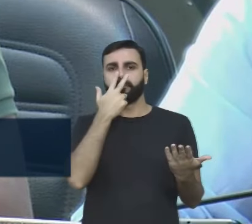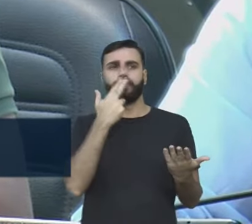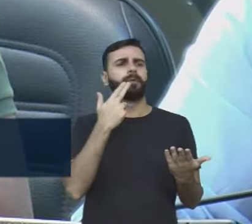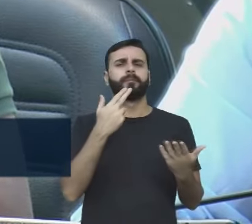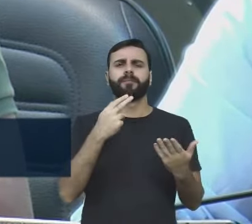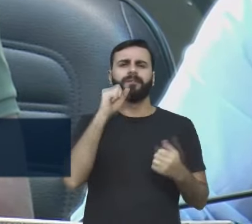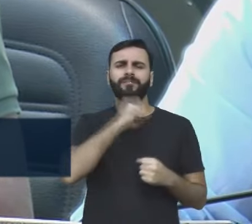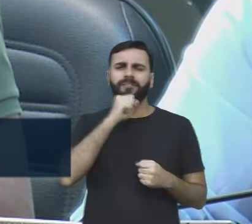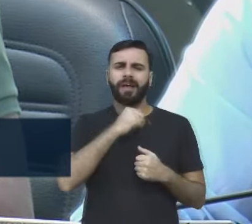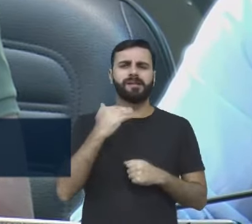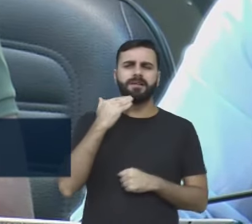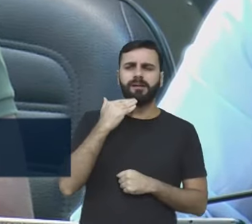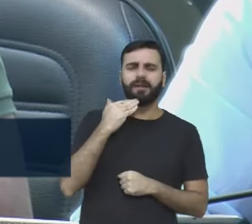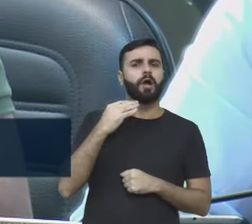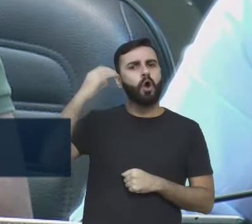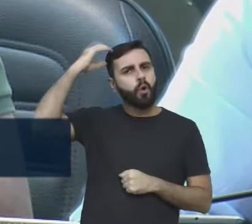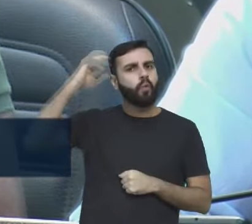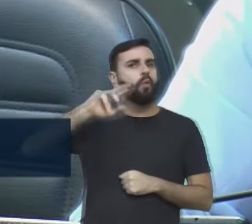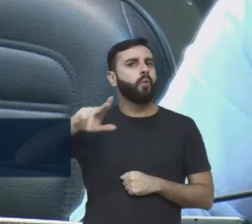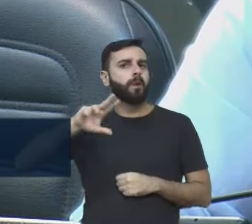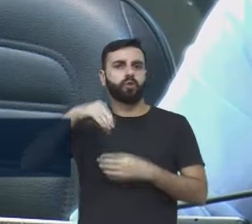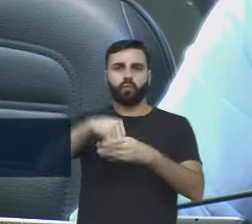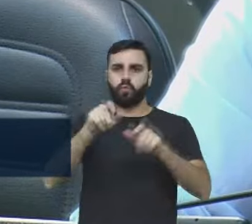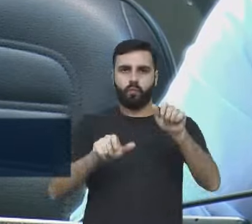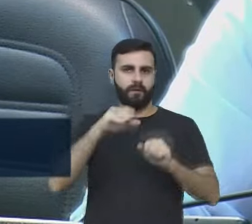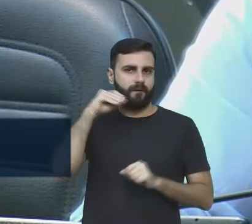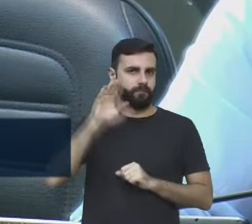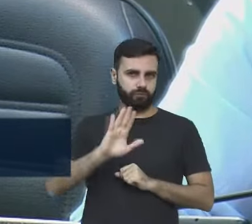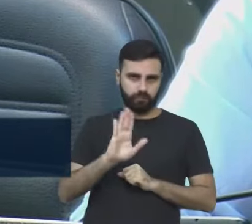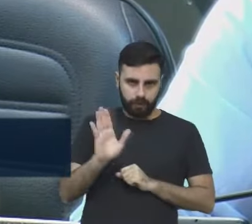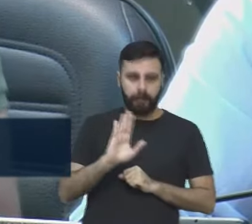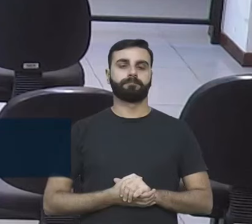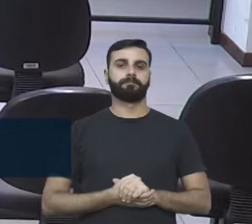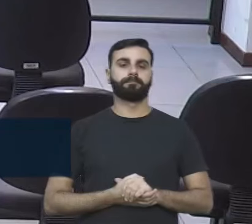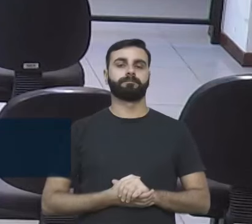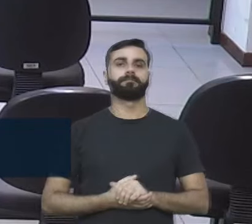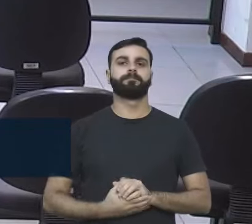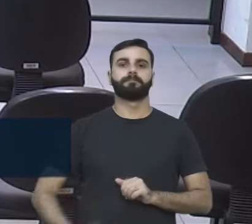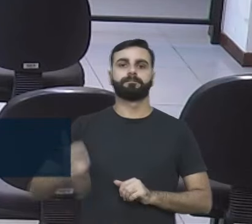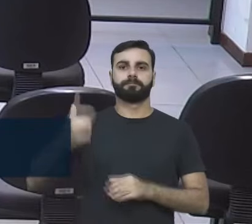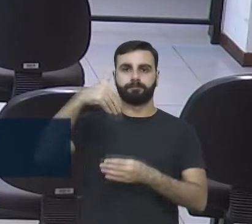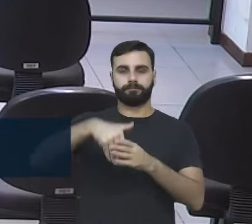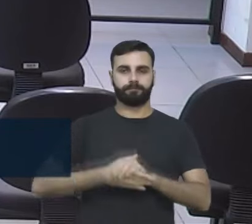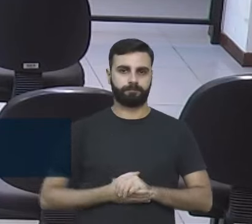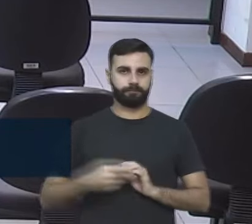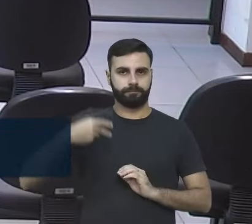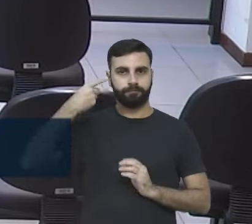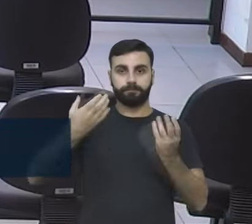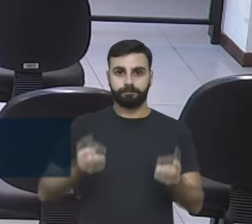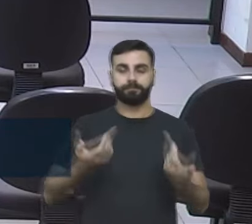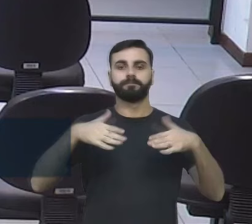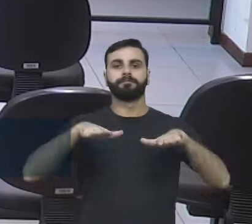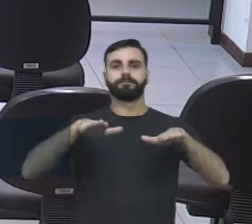obrigatoriedade de implementação de coletores de xorume nos caminhões de lixo do município de Viçosa todos os presentes votaram a